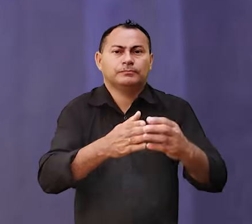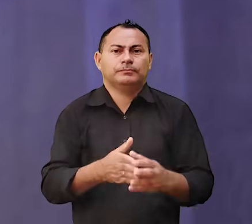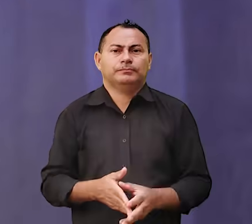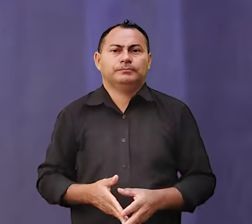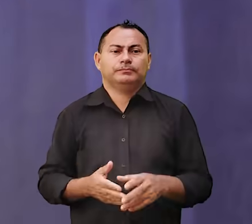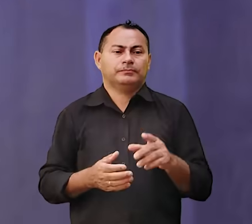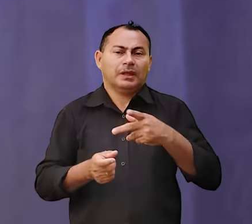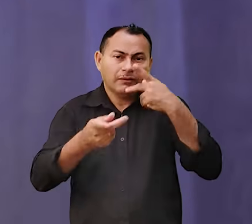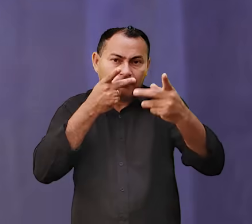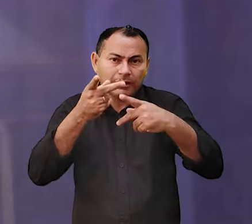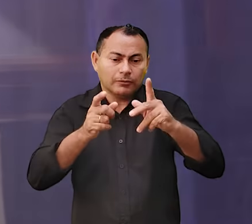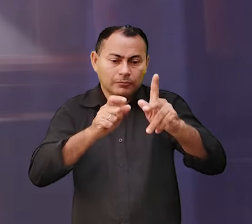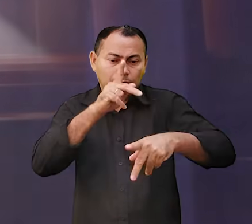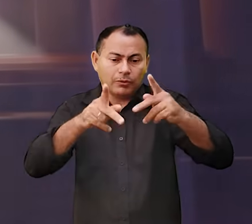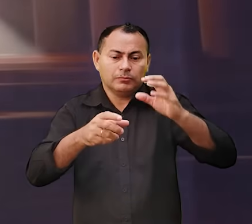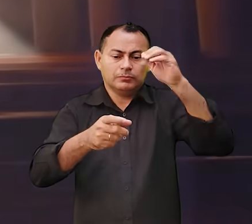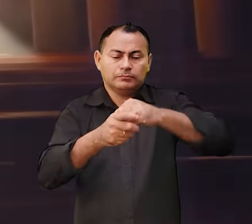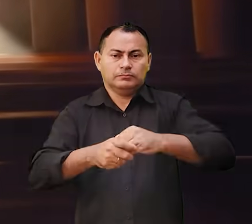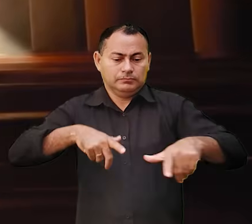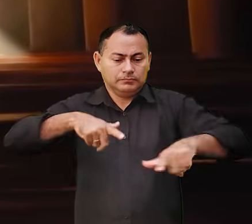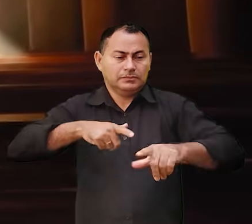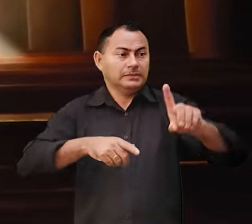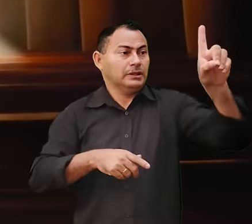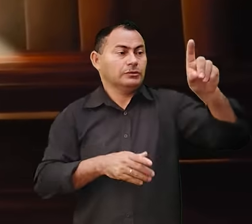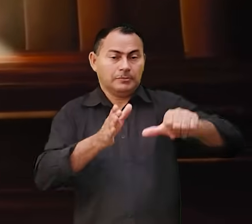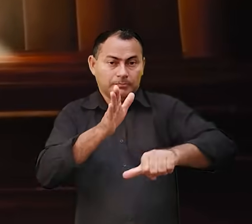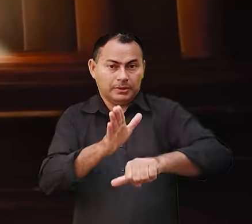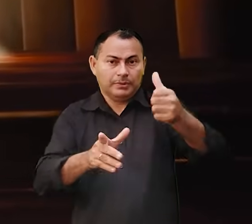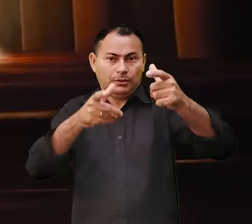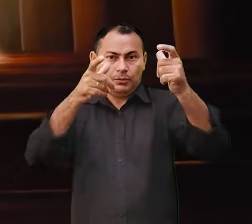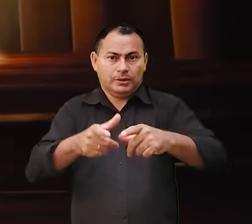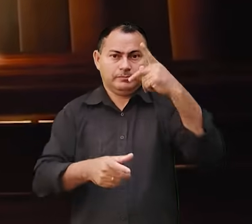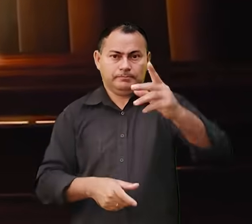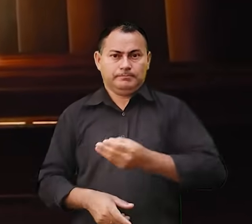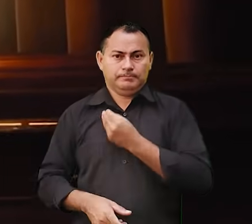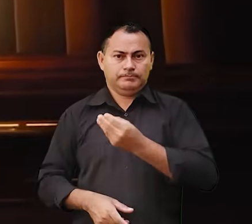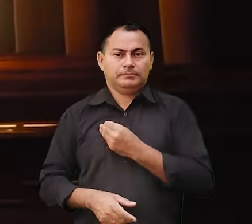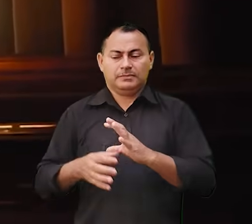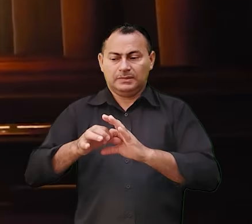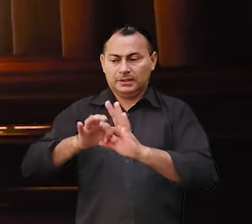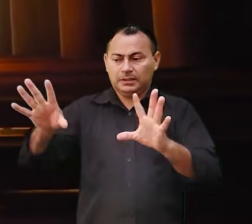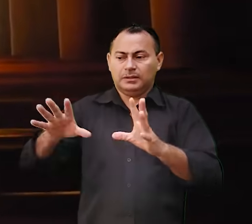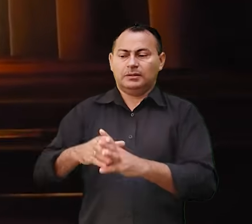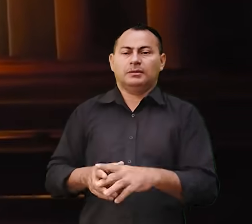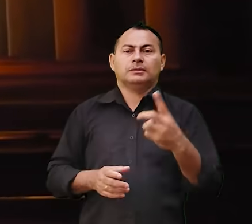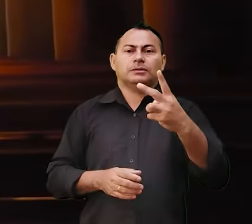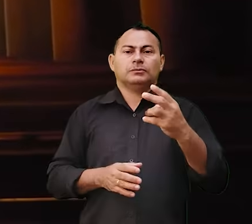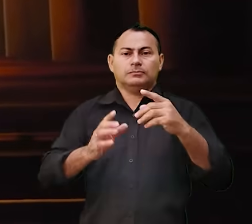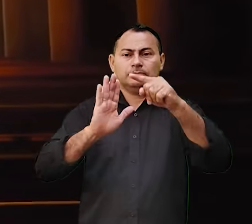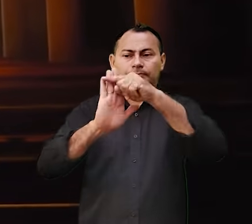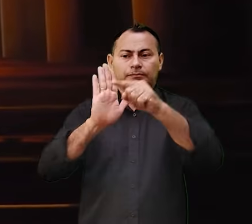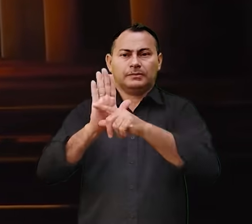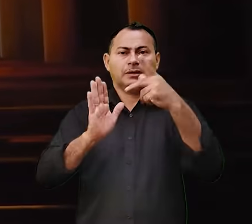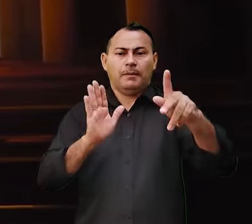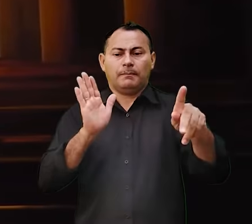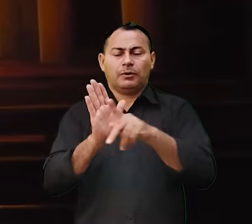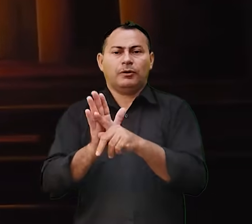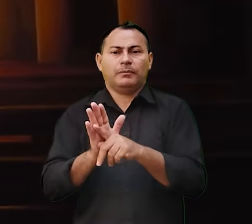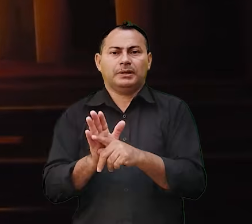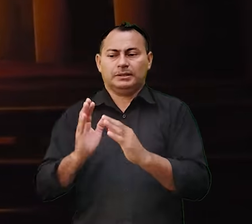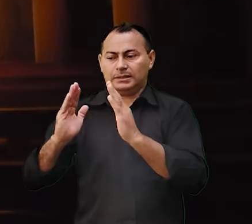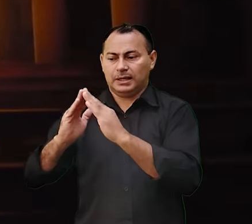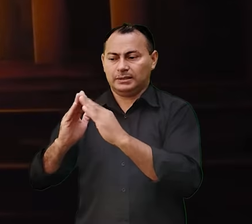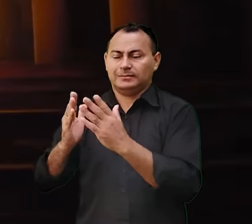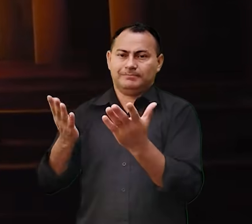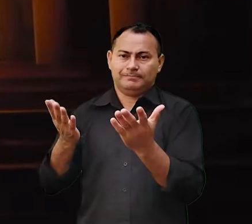levaram. Ele está falando para o povo colocar o trabalho de Deus em primeiro lugar em suas vidas e deixarem para segundo plano as suas